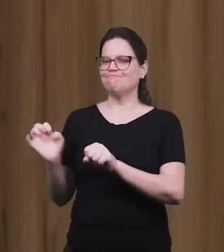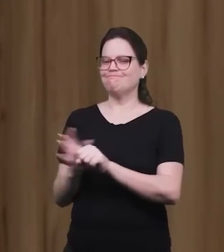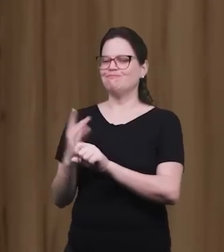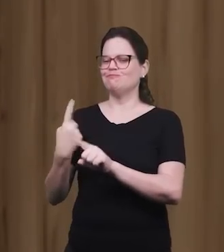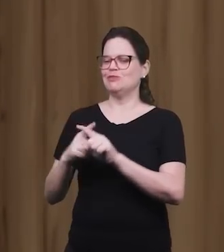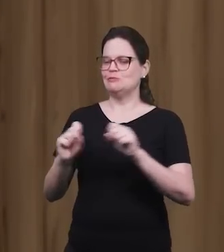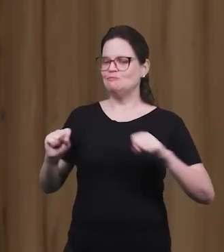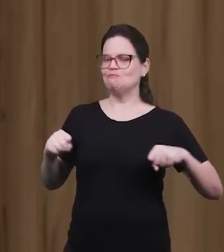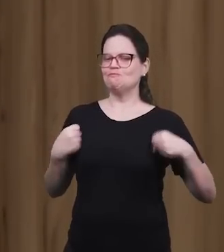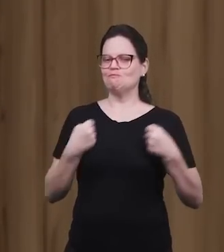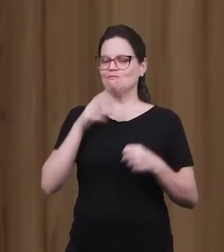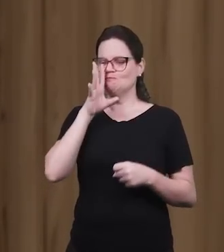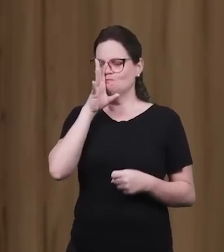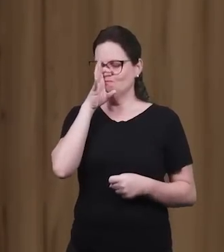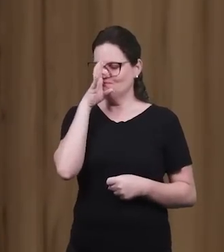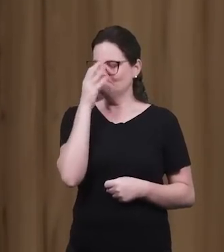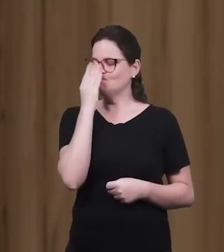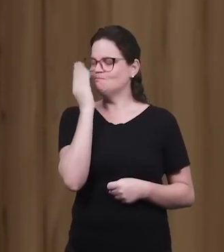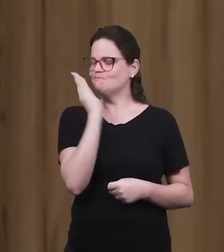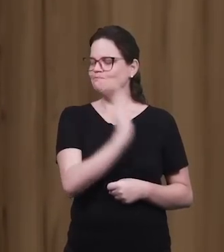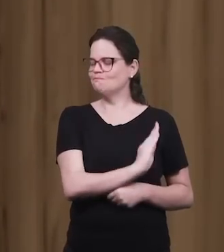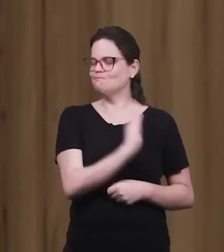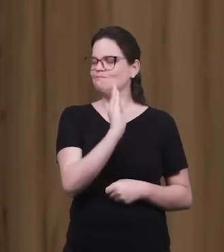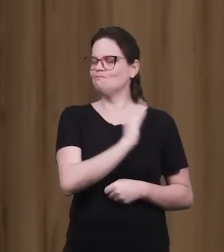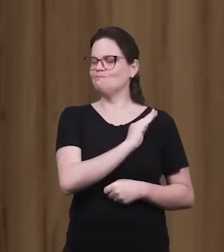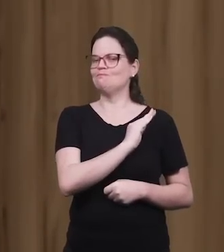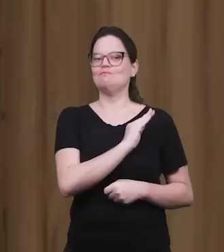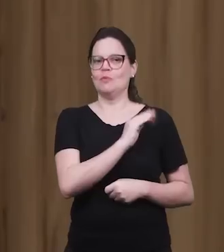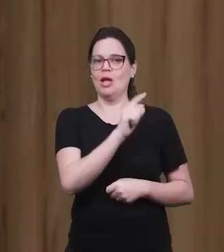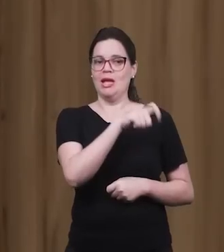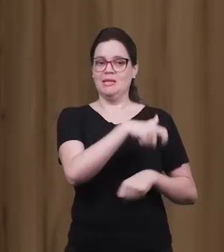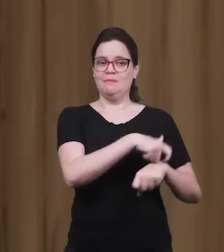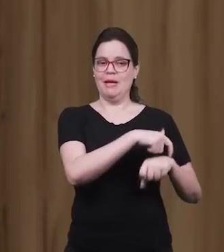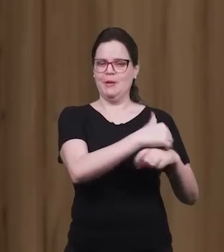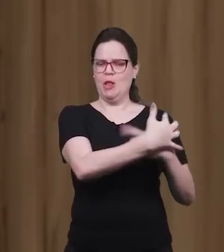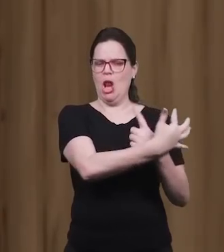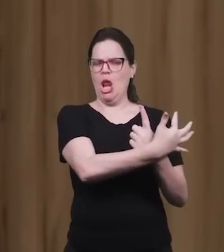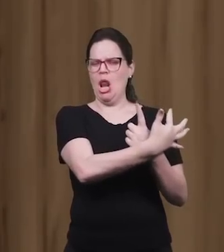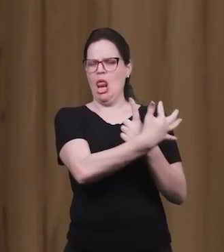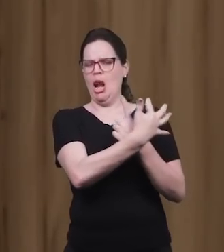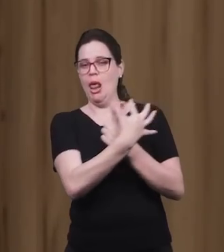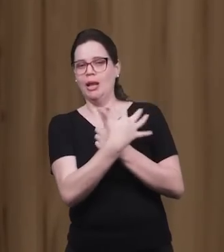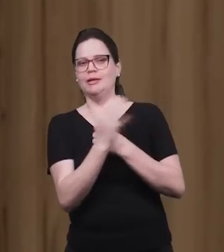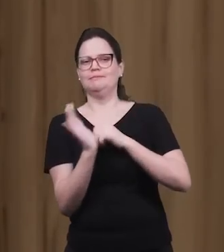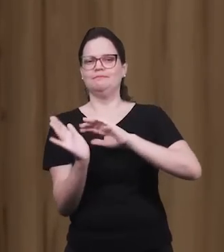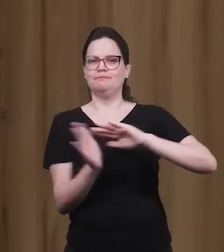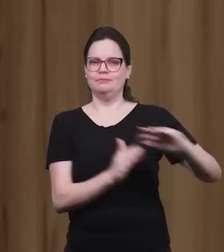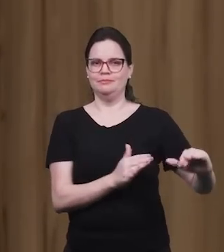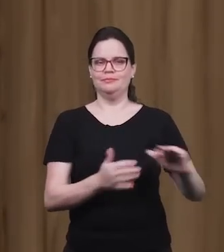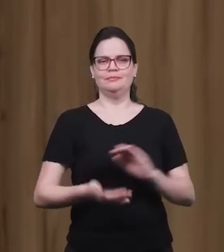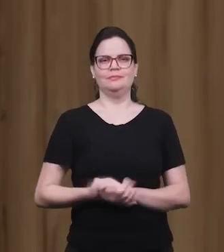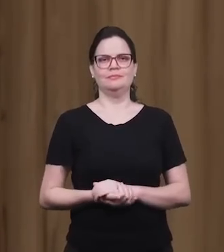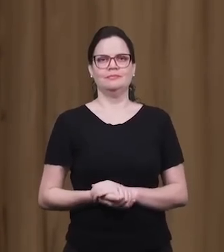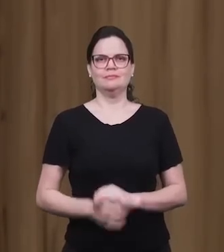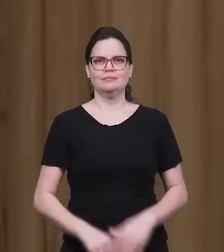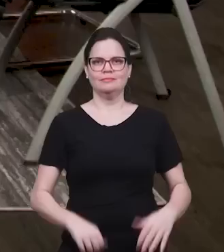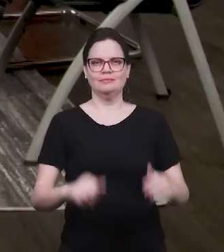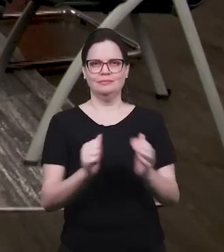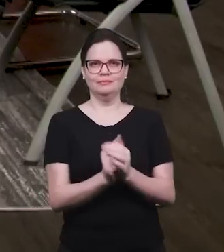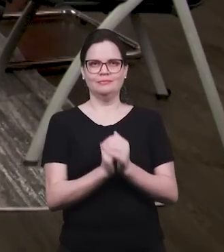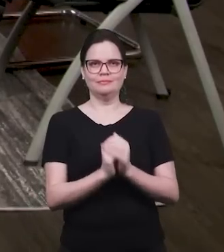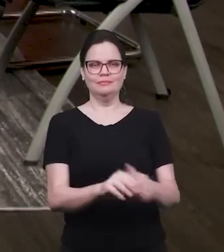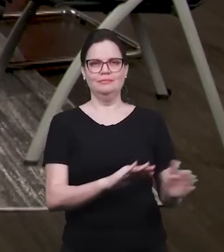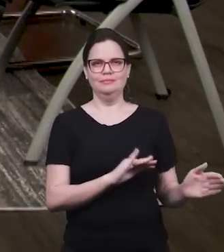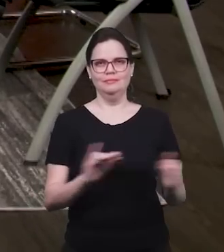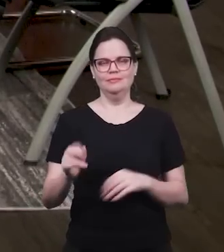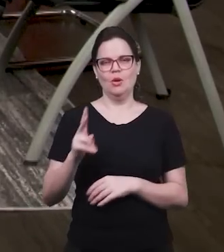estarmos fortalecidos, né, para poder enfrentar esse momento final agora, como restantes também.